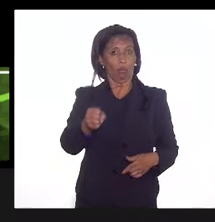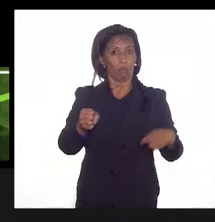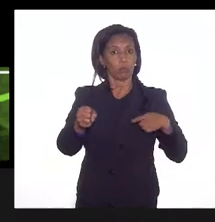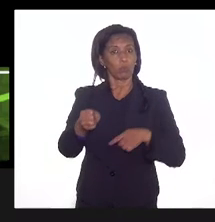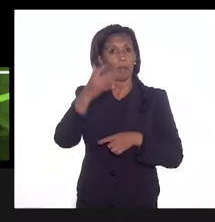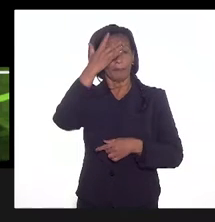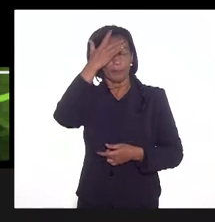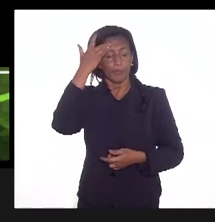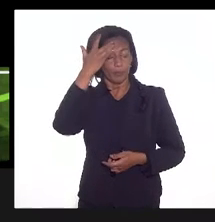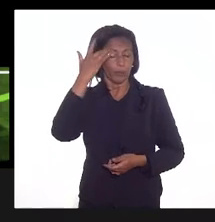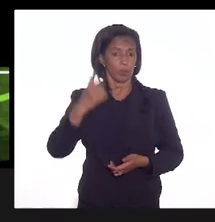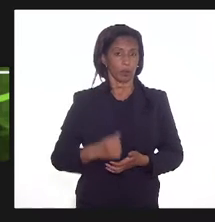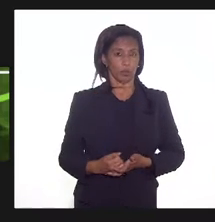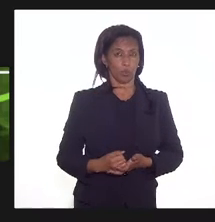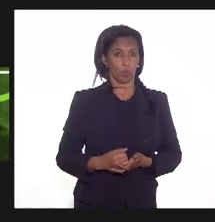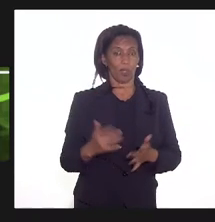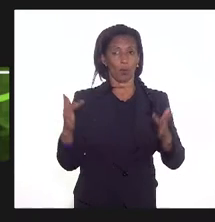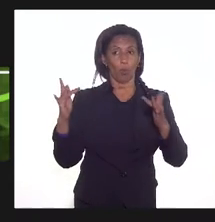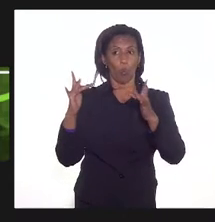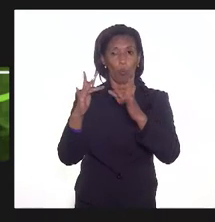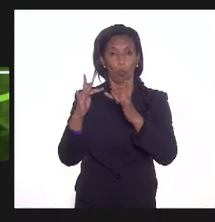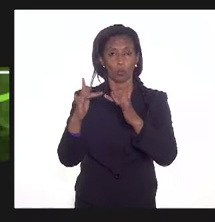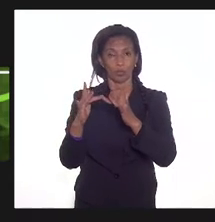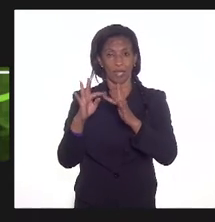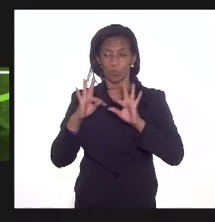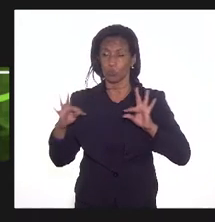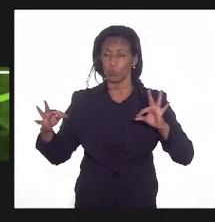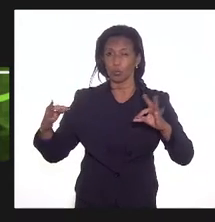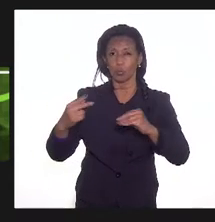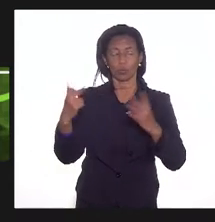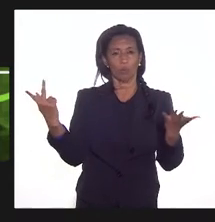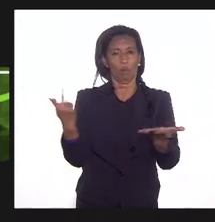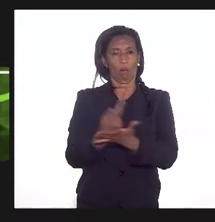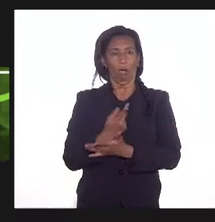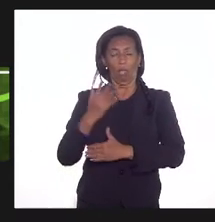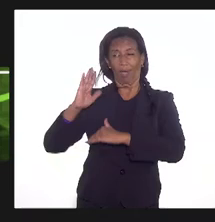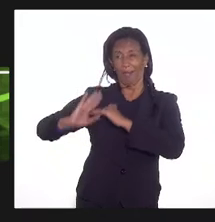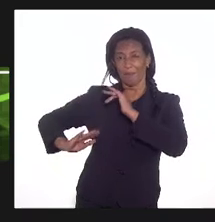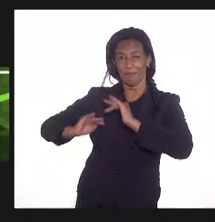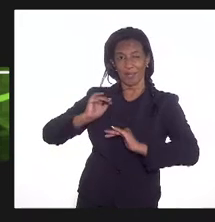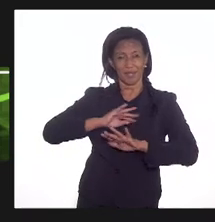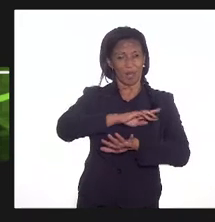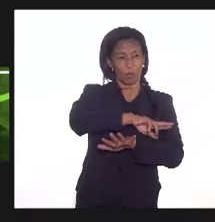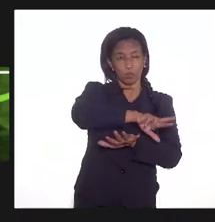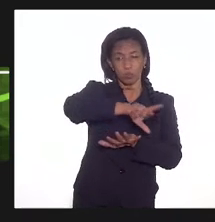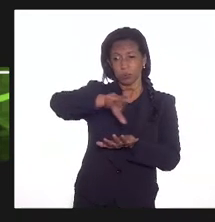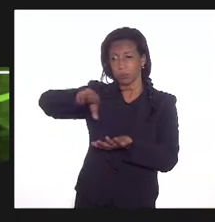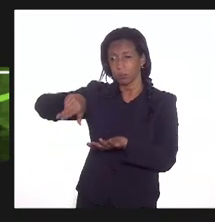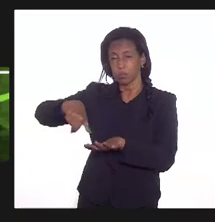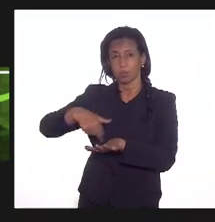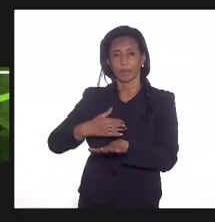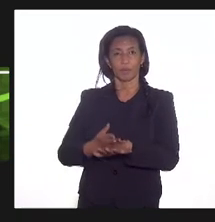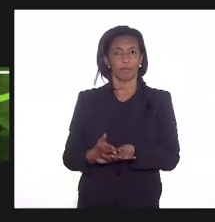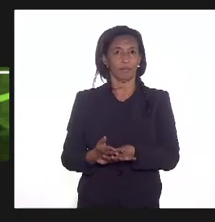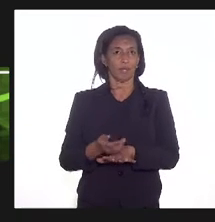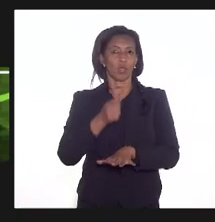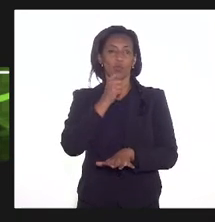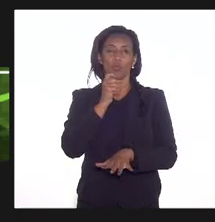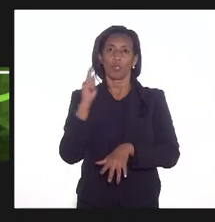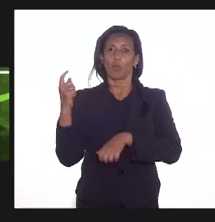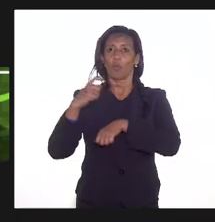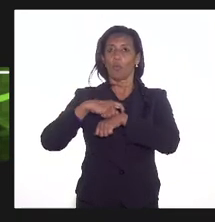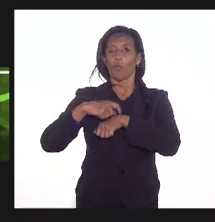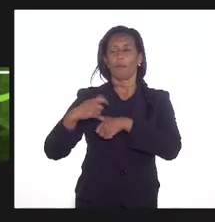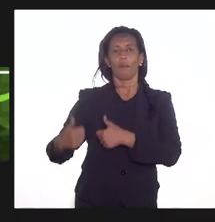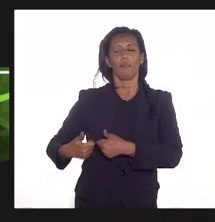artista em contato com tudo que está acontecendo capacitá-lo a isso também e não existe um momento